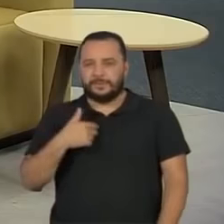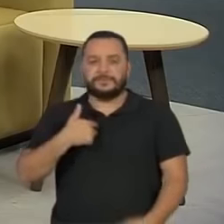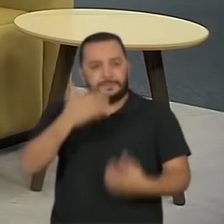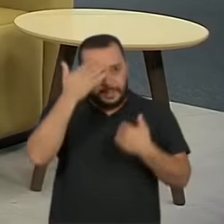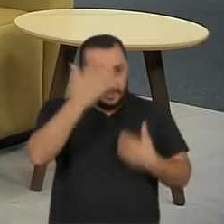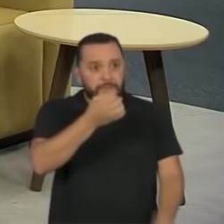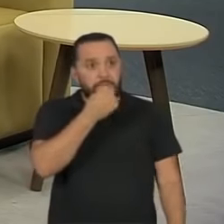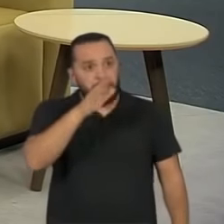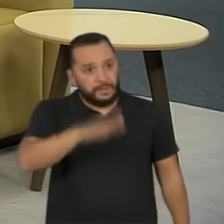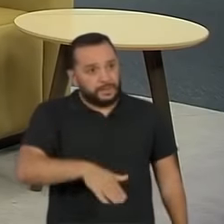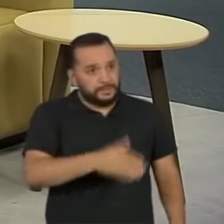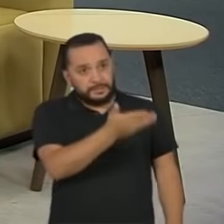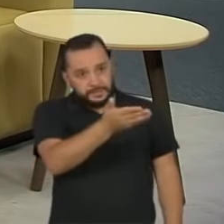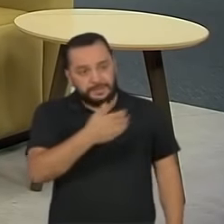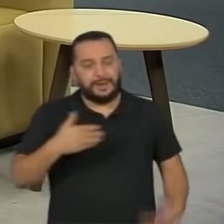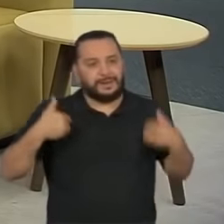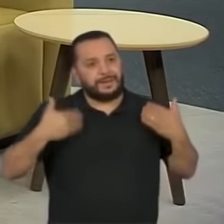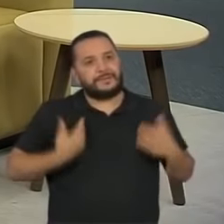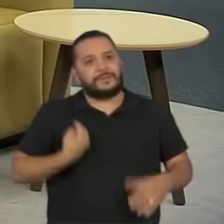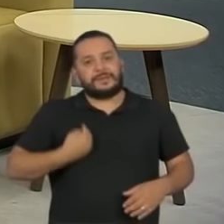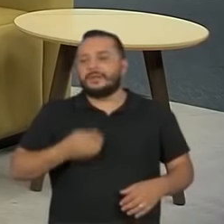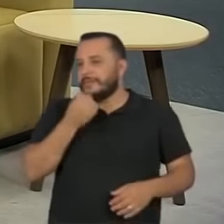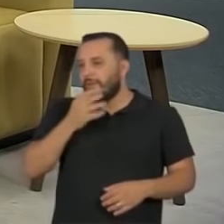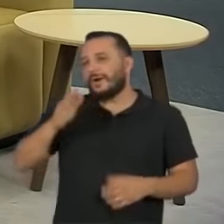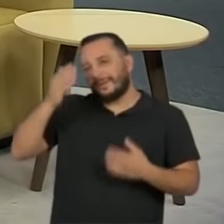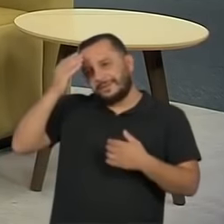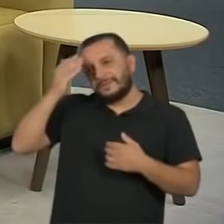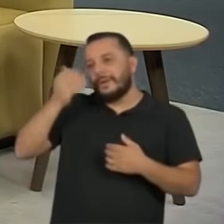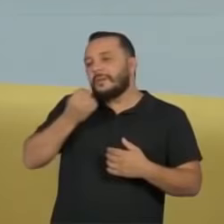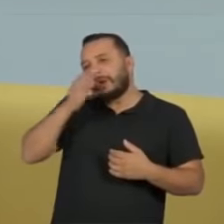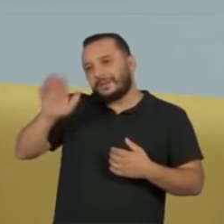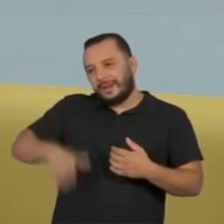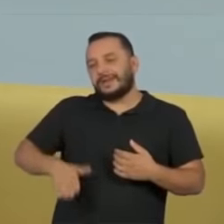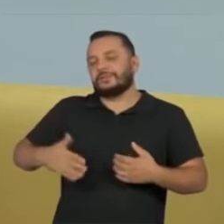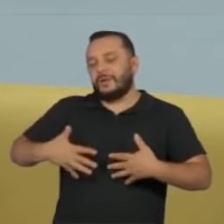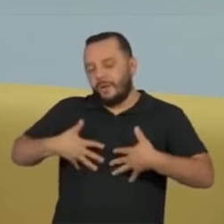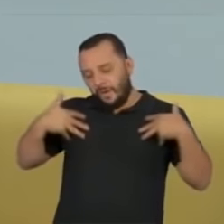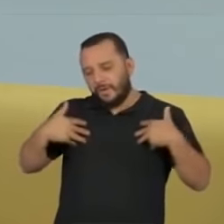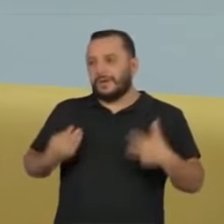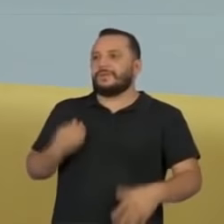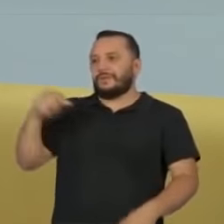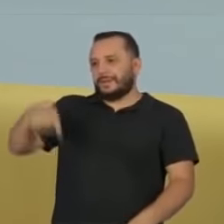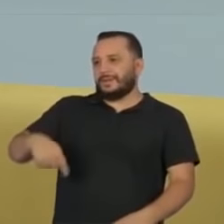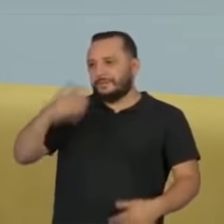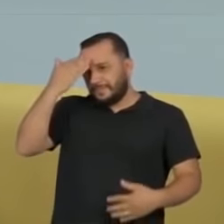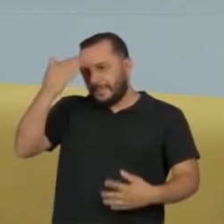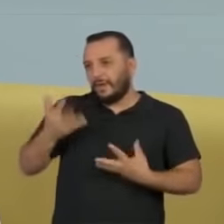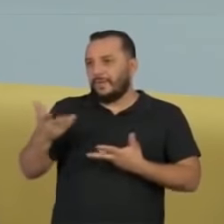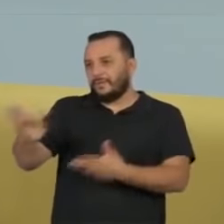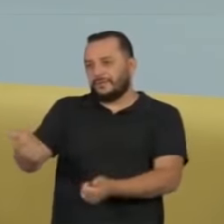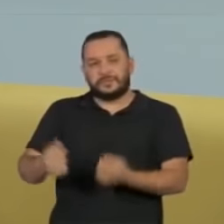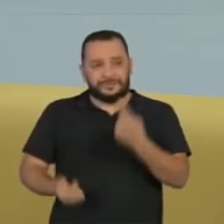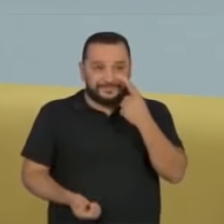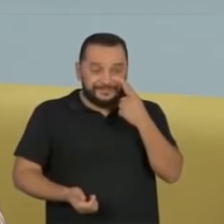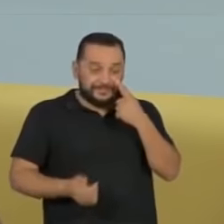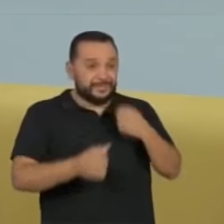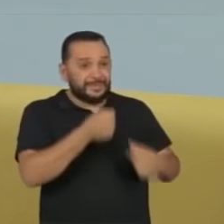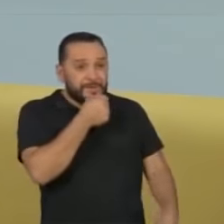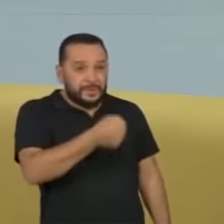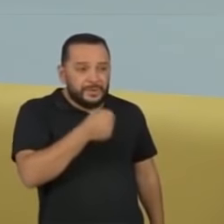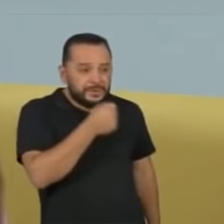você, uma alegria recebê-lo. Boa tarde, Joyce, uma honra estar aqui. Obrigado pelo convite. Gil, a gente viu na reportagem que essas novas